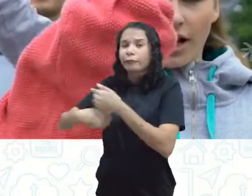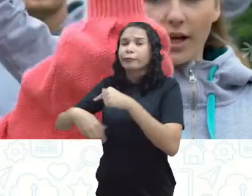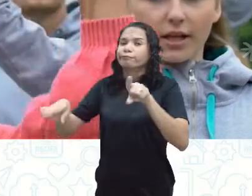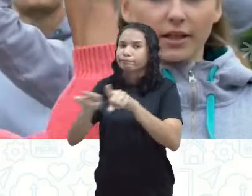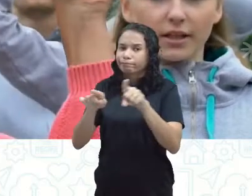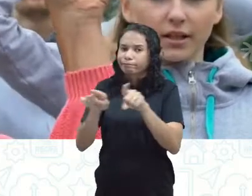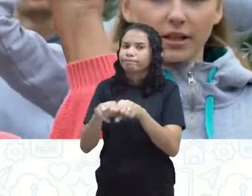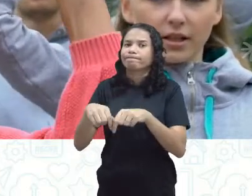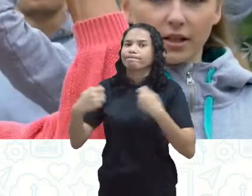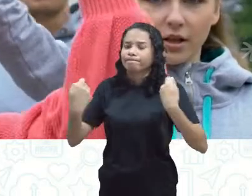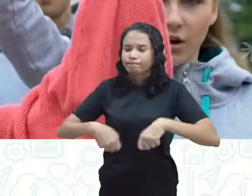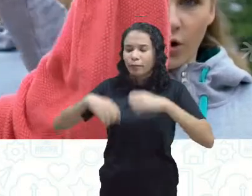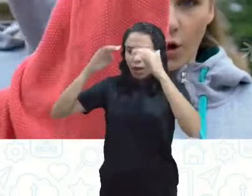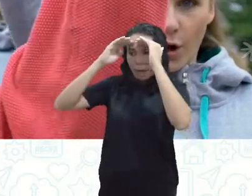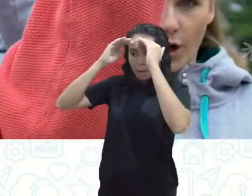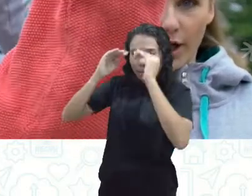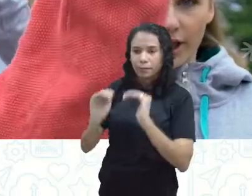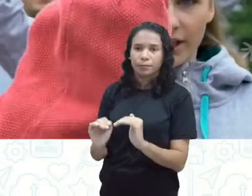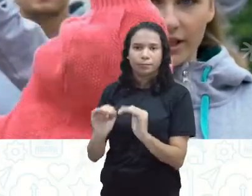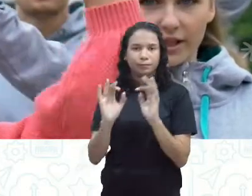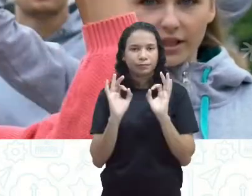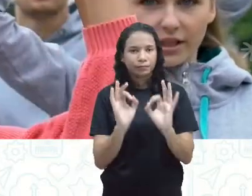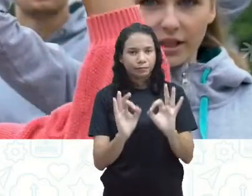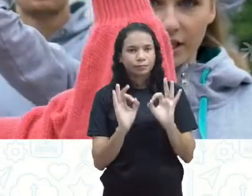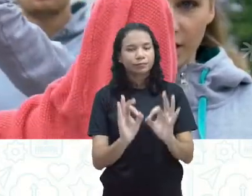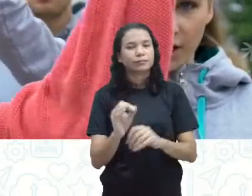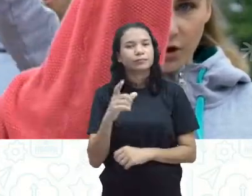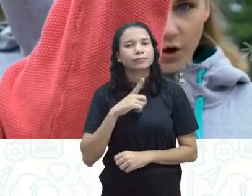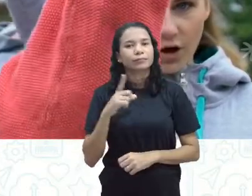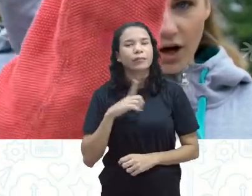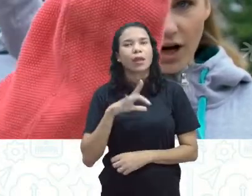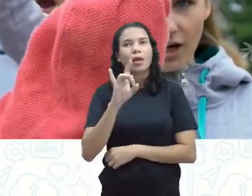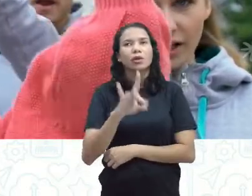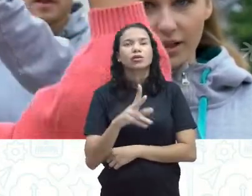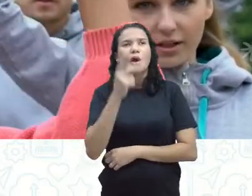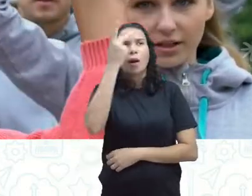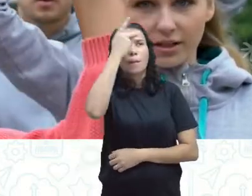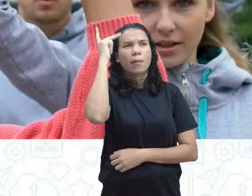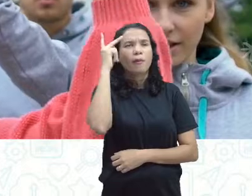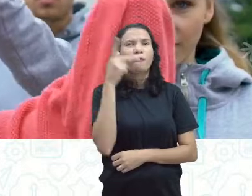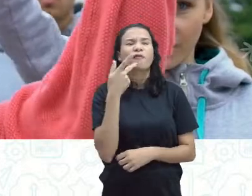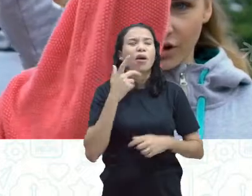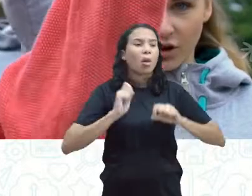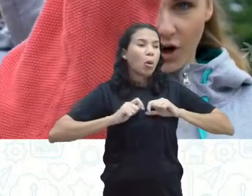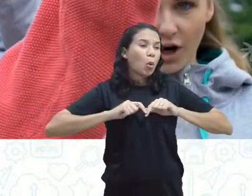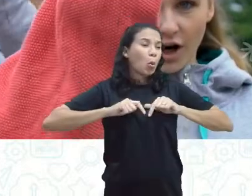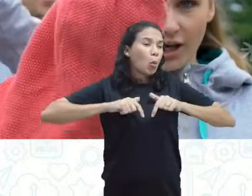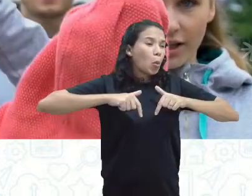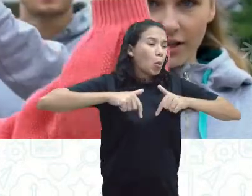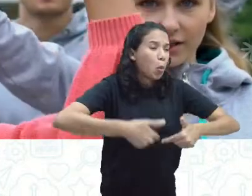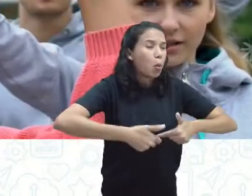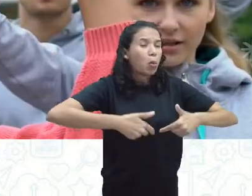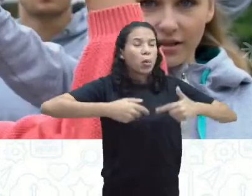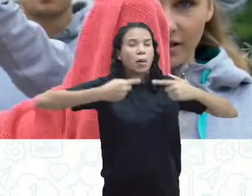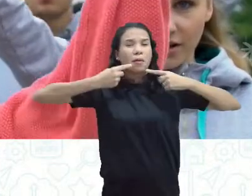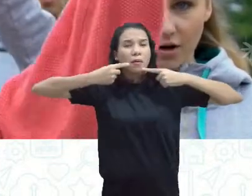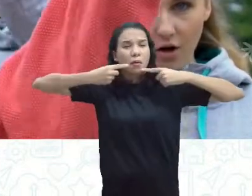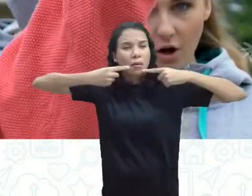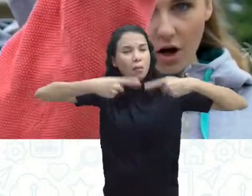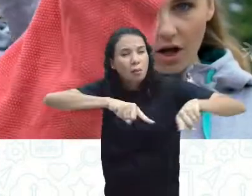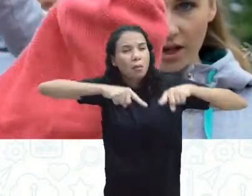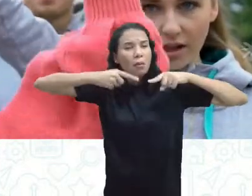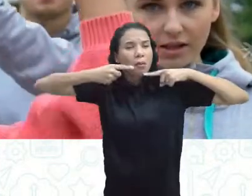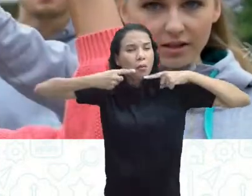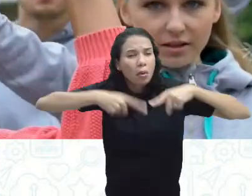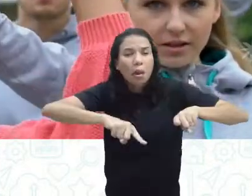precisa cumprir os nossos deveres, né? Não basta só a gente lutar, acionar a nossa comunidade,